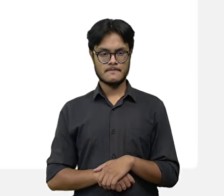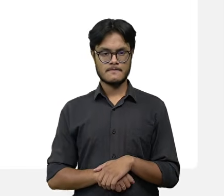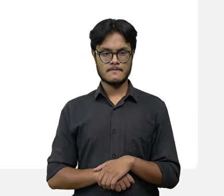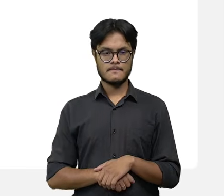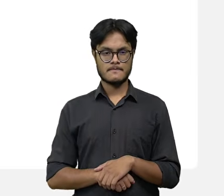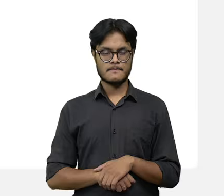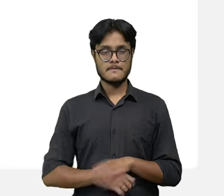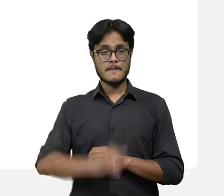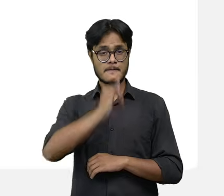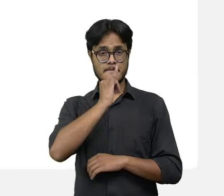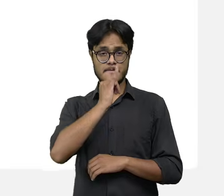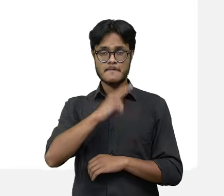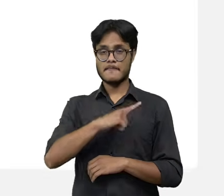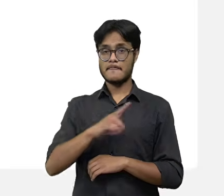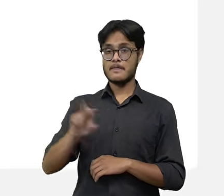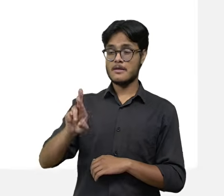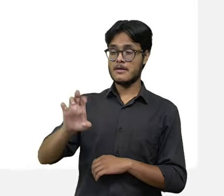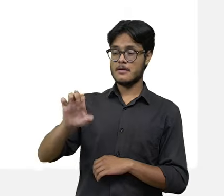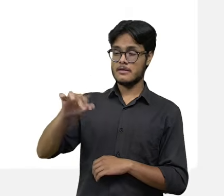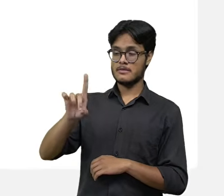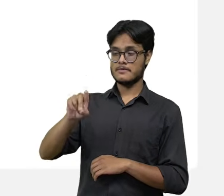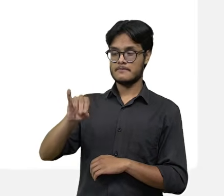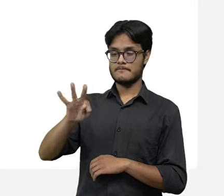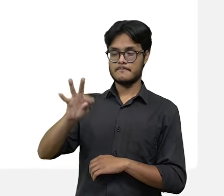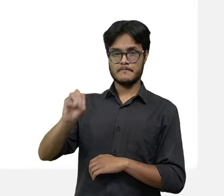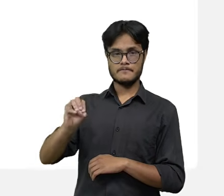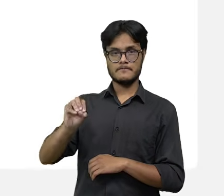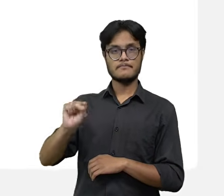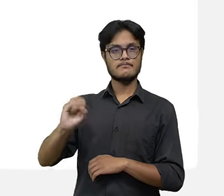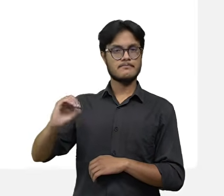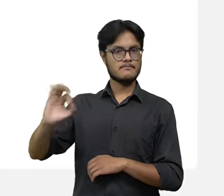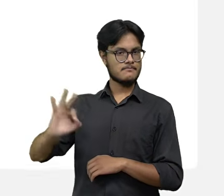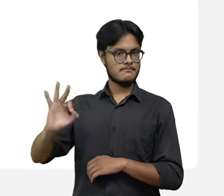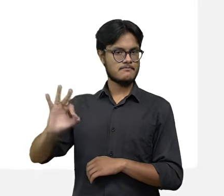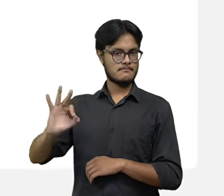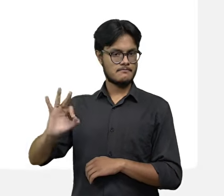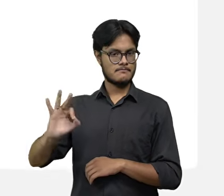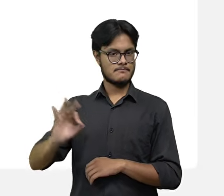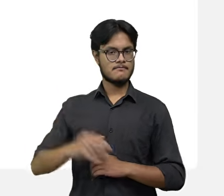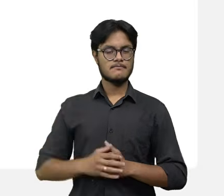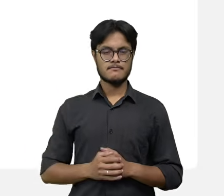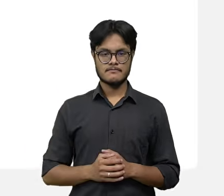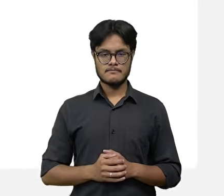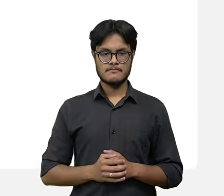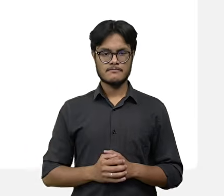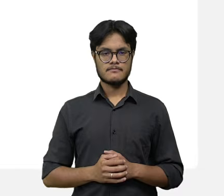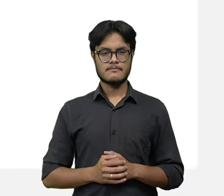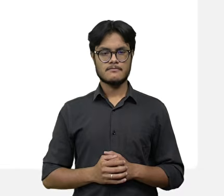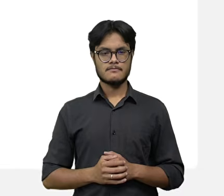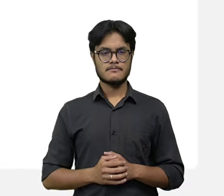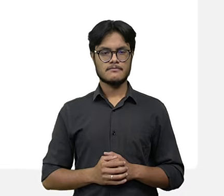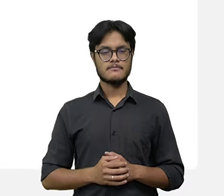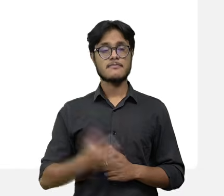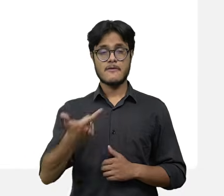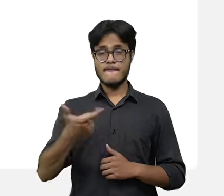Um rendimento de 80%. Ou seja, vai sobrar quantos por cento? Vão